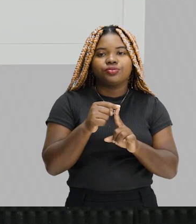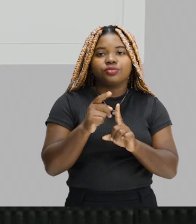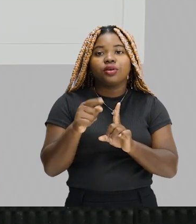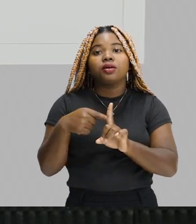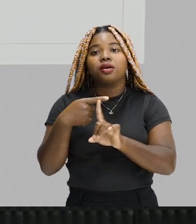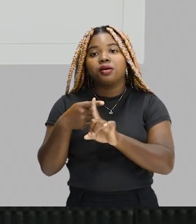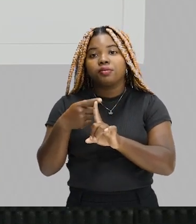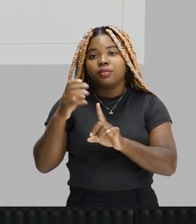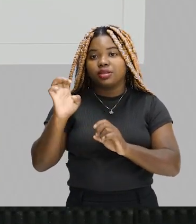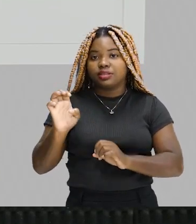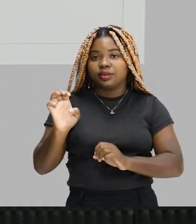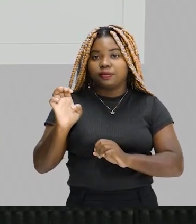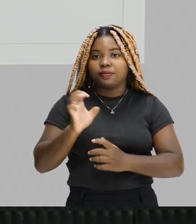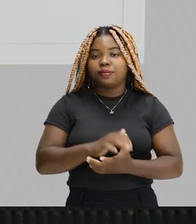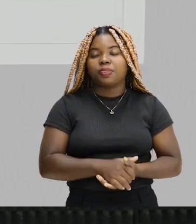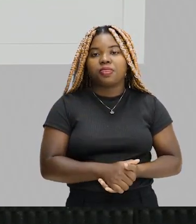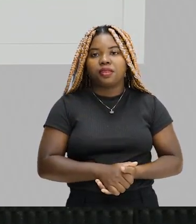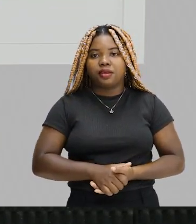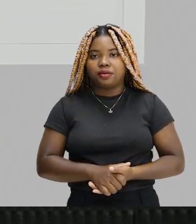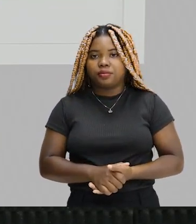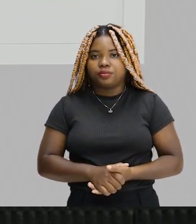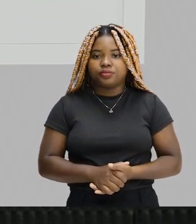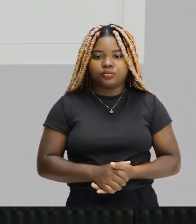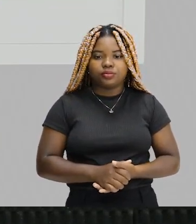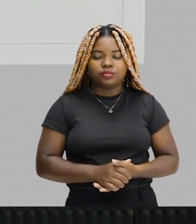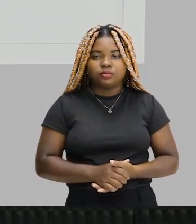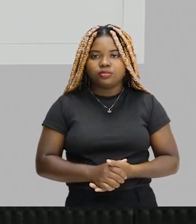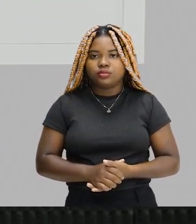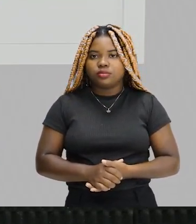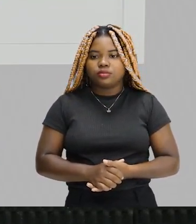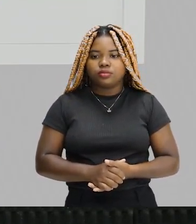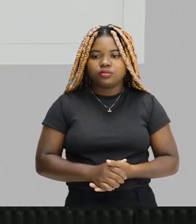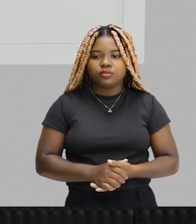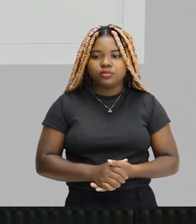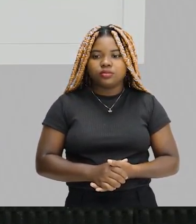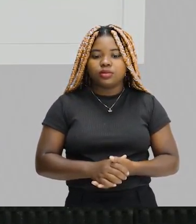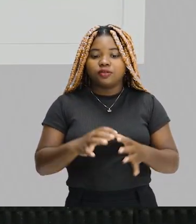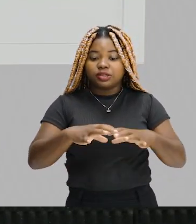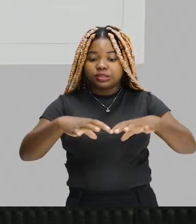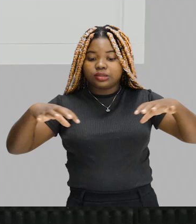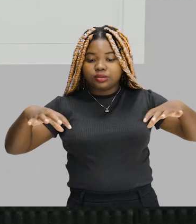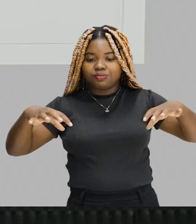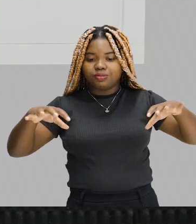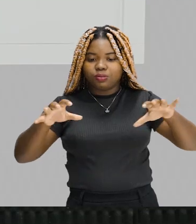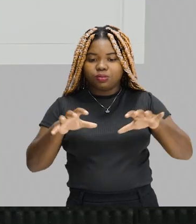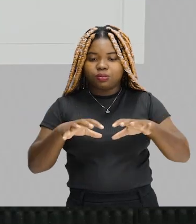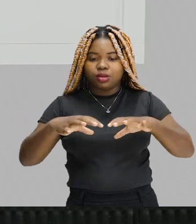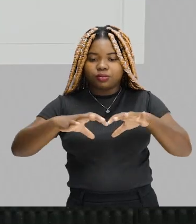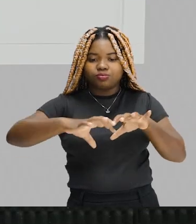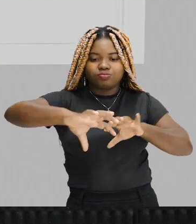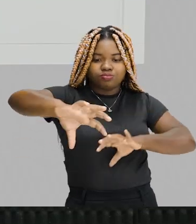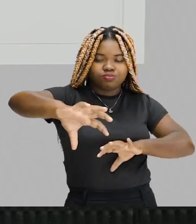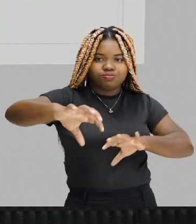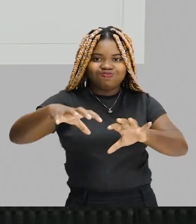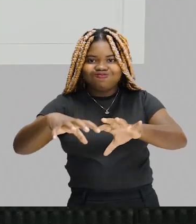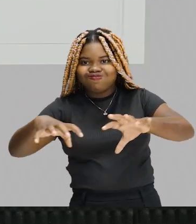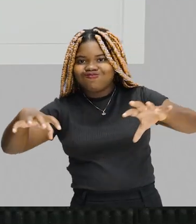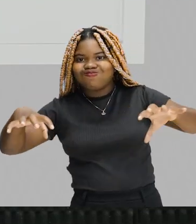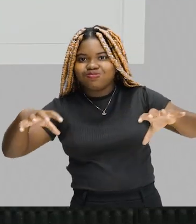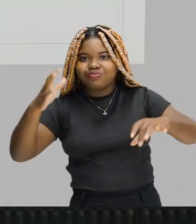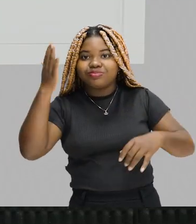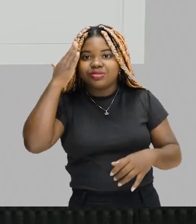mais E, tá ok? Mais E. E ele vai se desintegrar. Ele vai ser formado aqui, a partir dele,